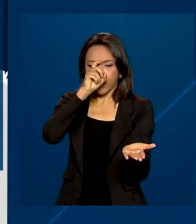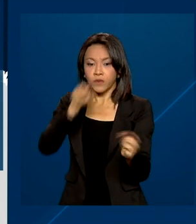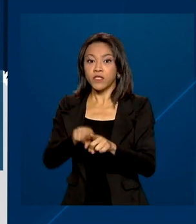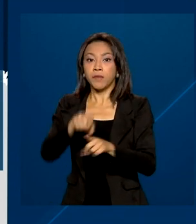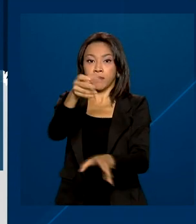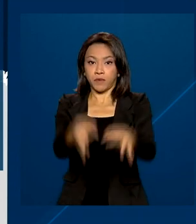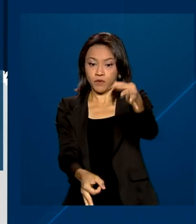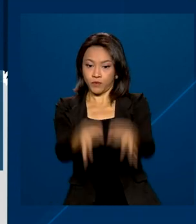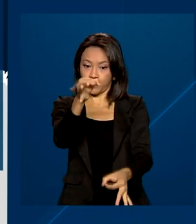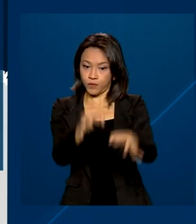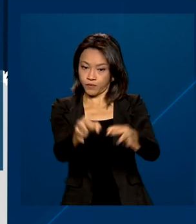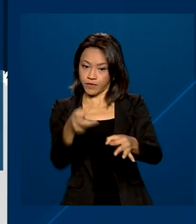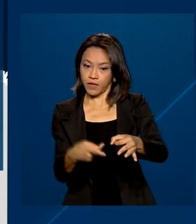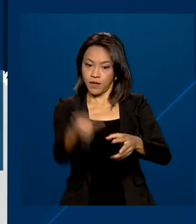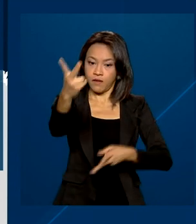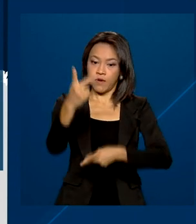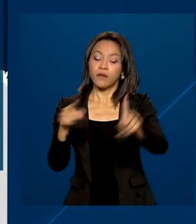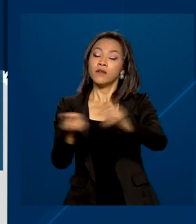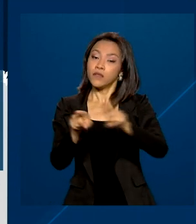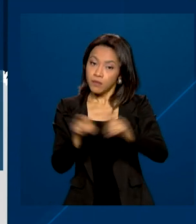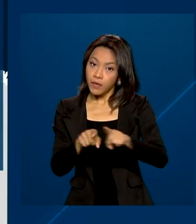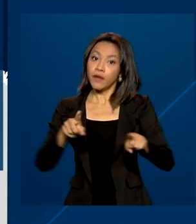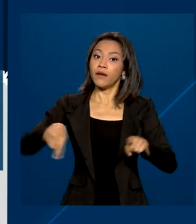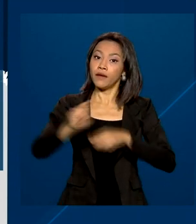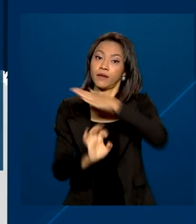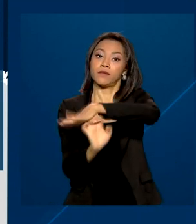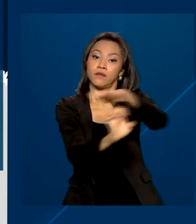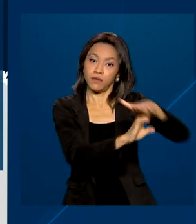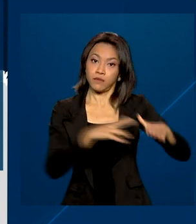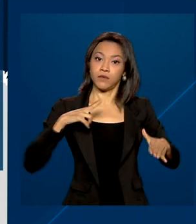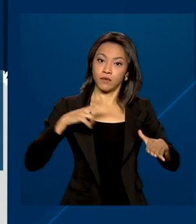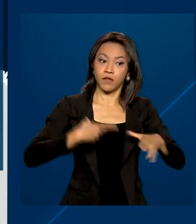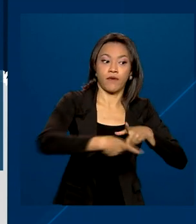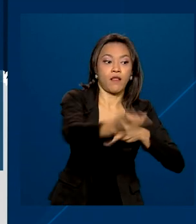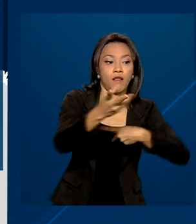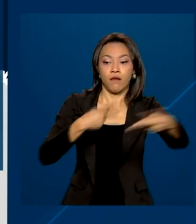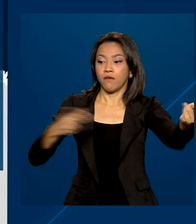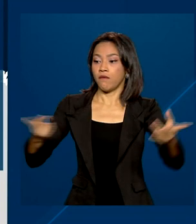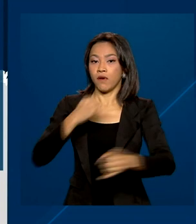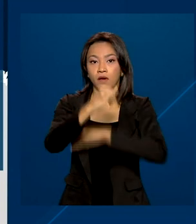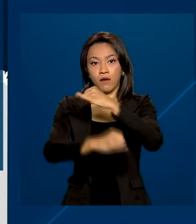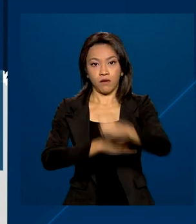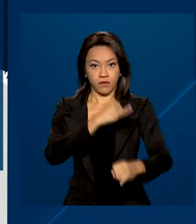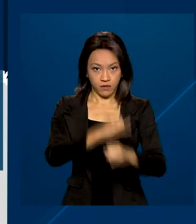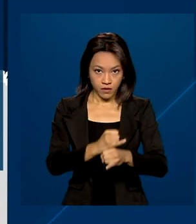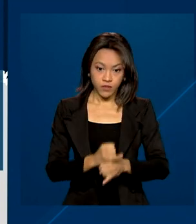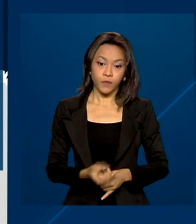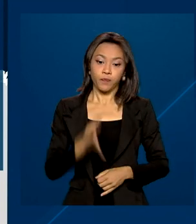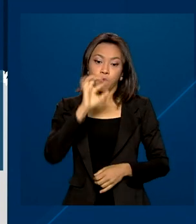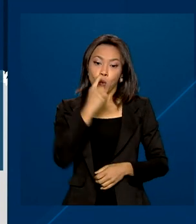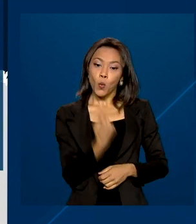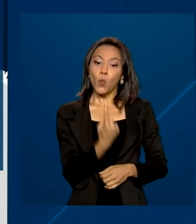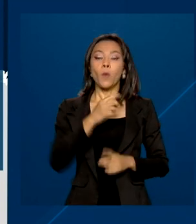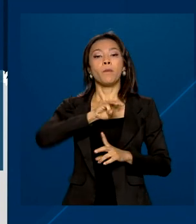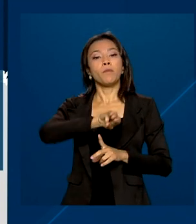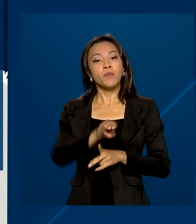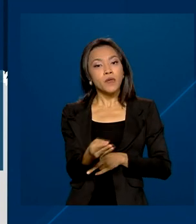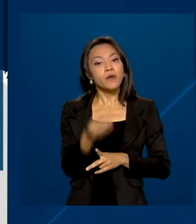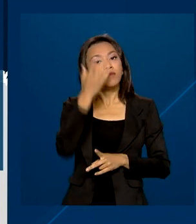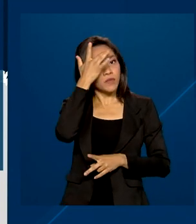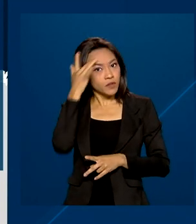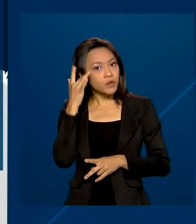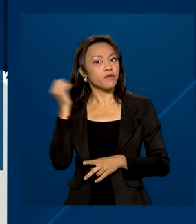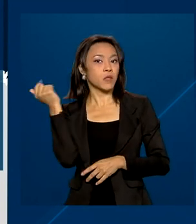Judiciário, além do setor privado que vai distribuir à população. Cerca de 1 milhão de pessoas serão beneficiadas.